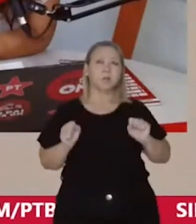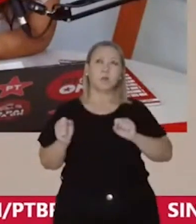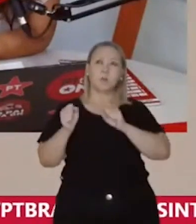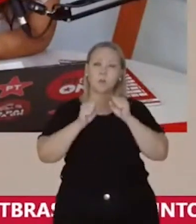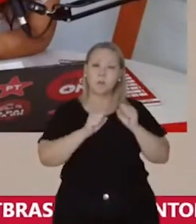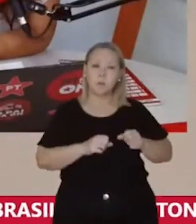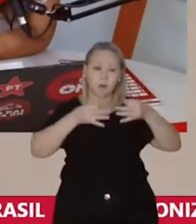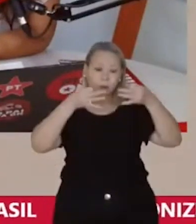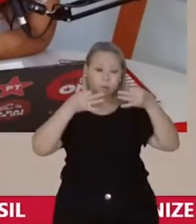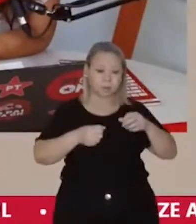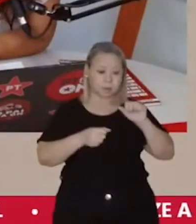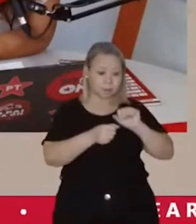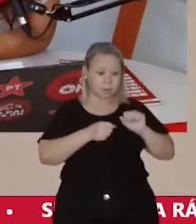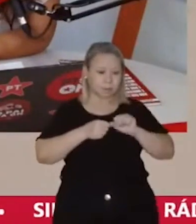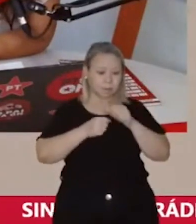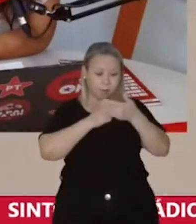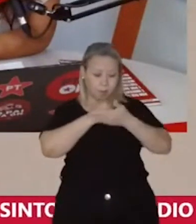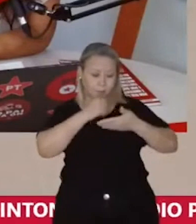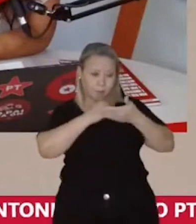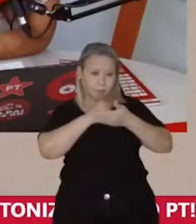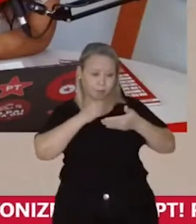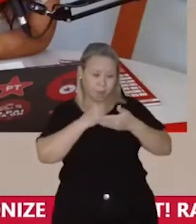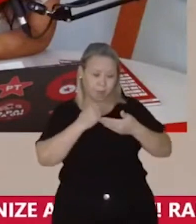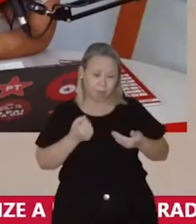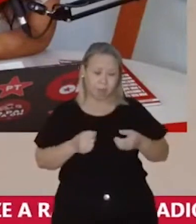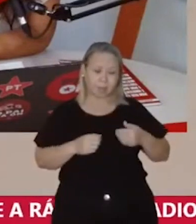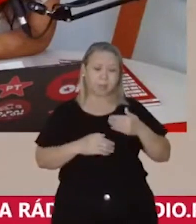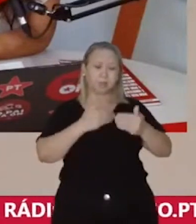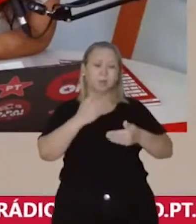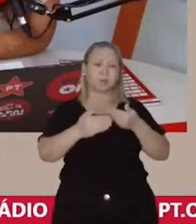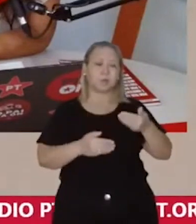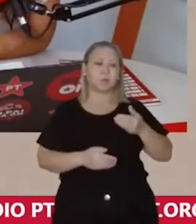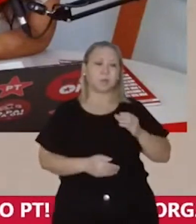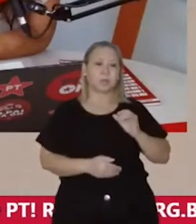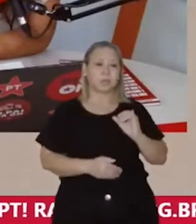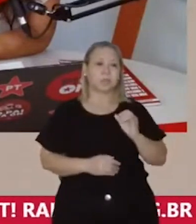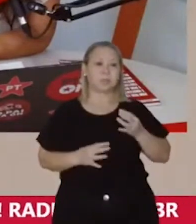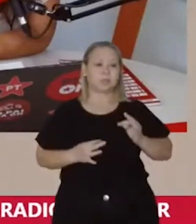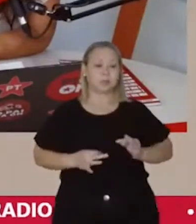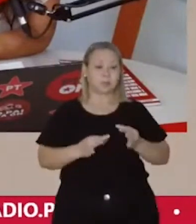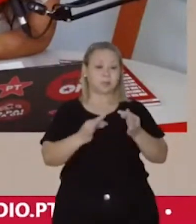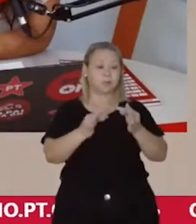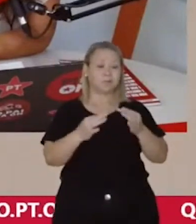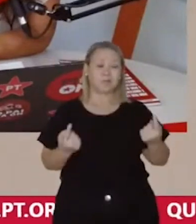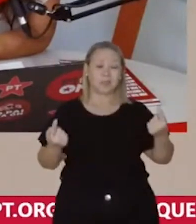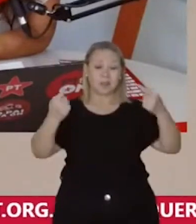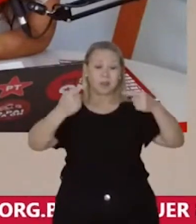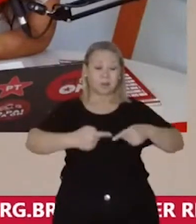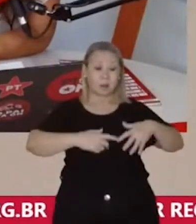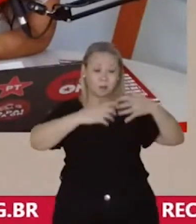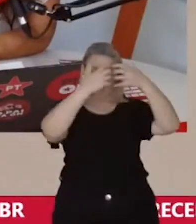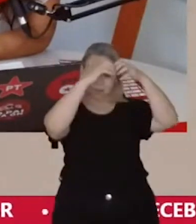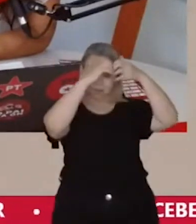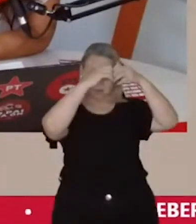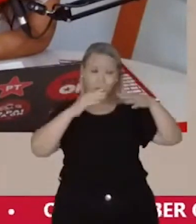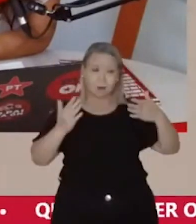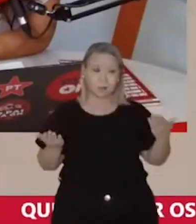feito com forte base no progresso científico e tecnológico, coisa que vai contrária à mentalidade do atual